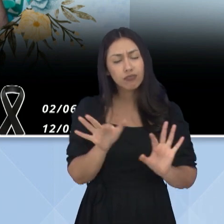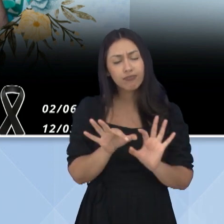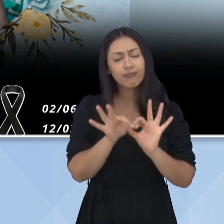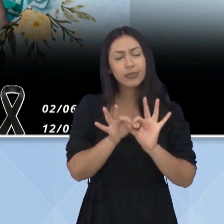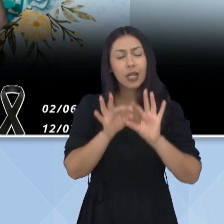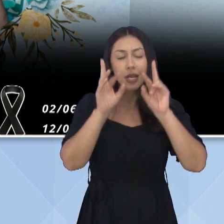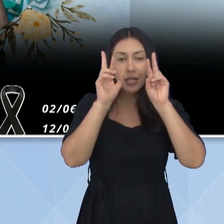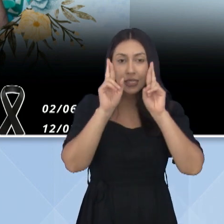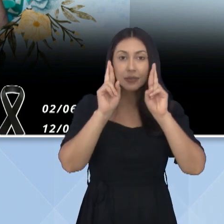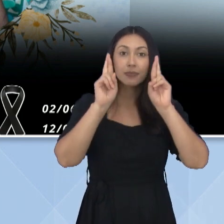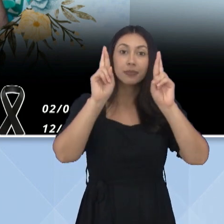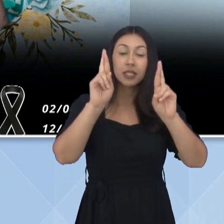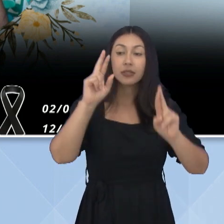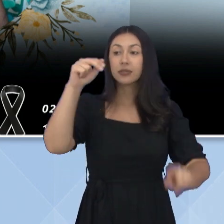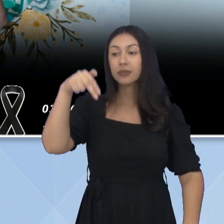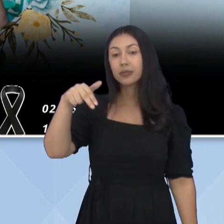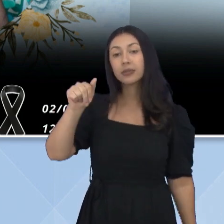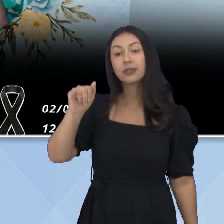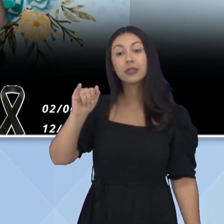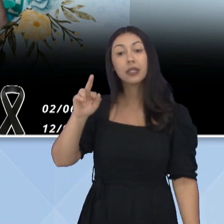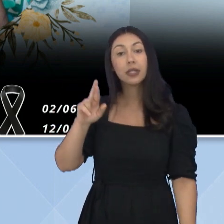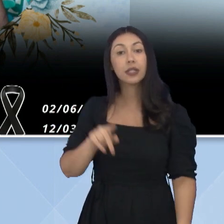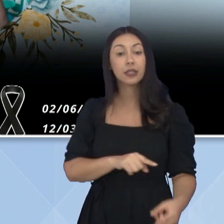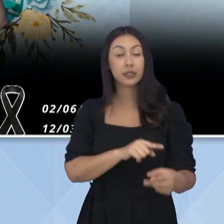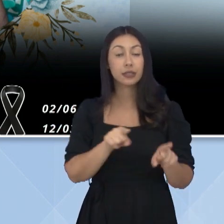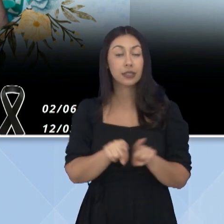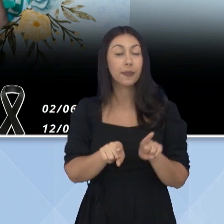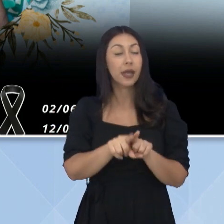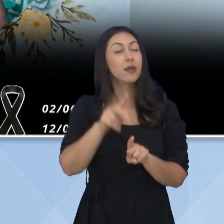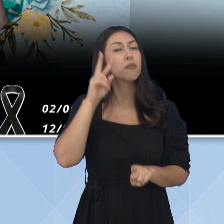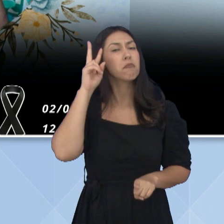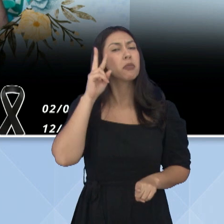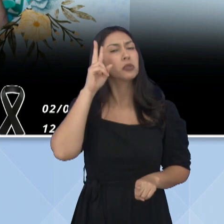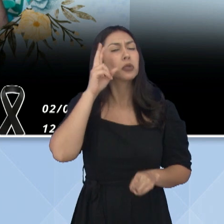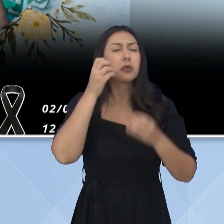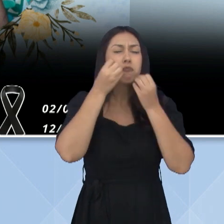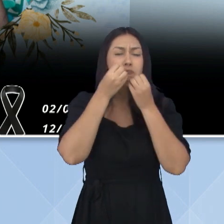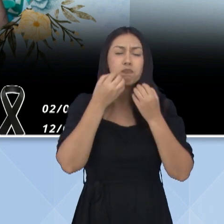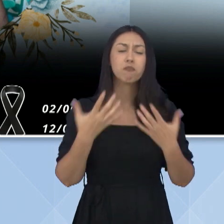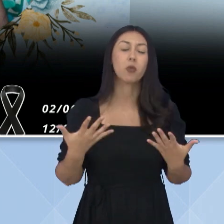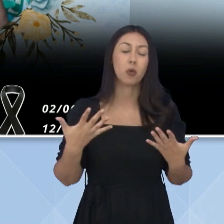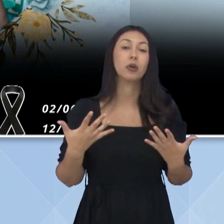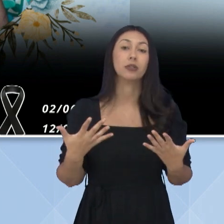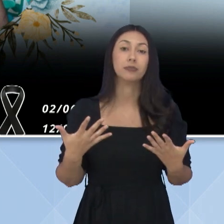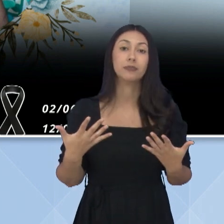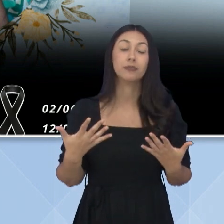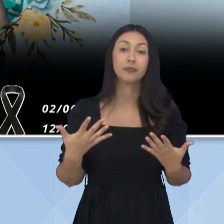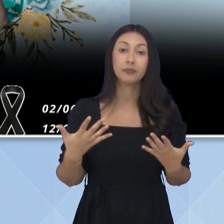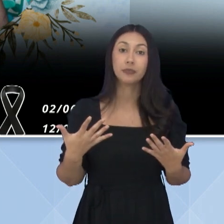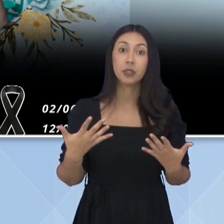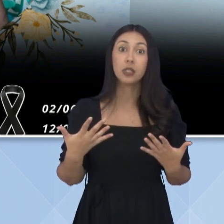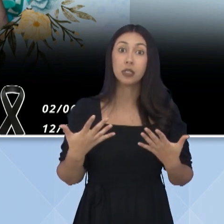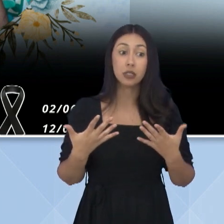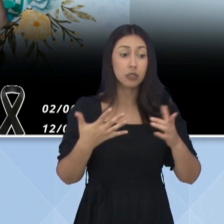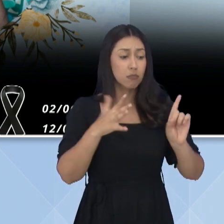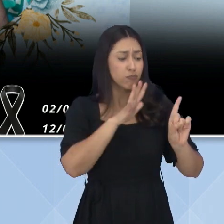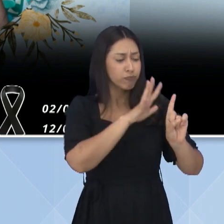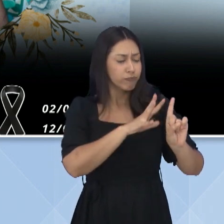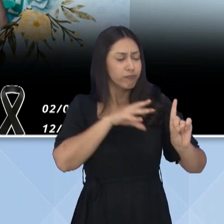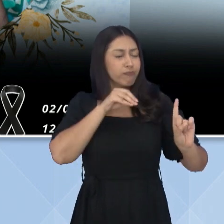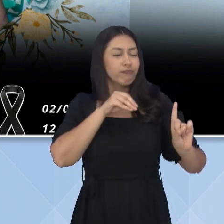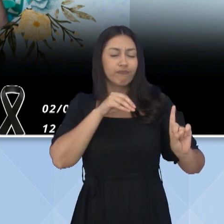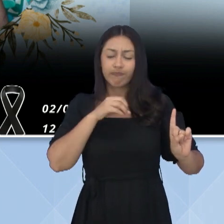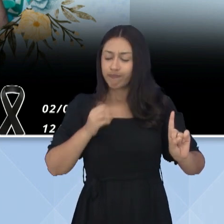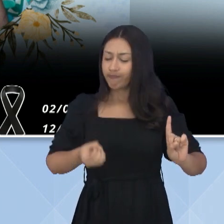em respeito à senhora Nair Moreira e ao legado de bondade que deixou entre nós. Que seu exemplo nos inspire a